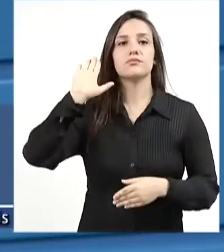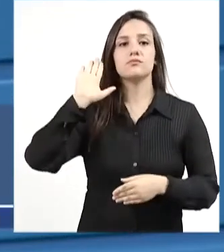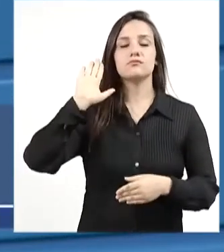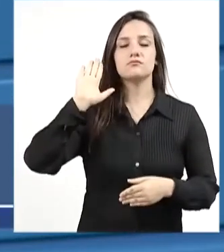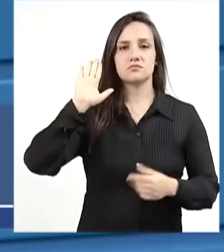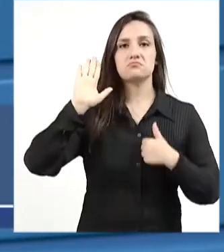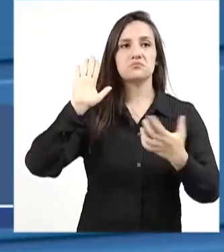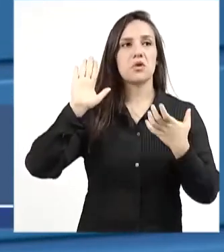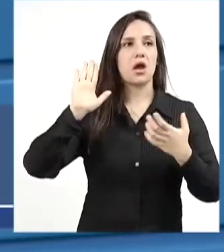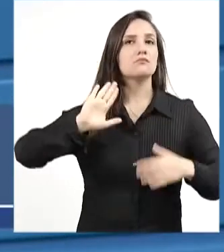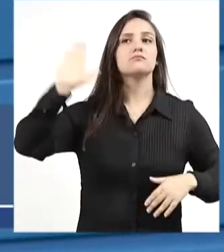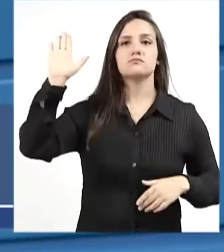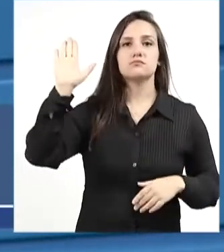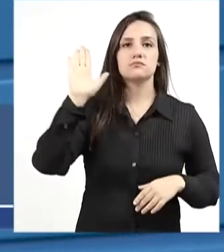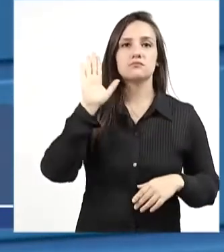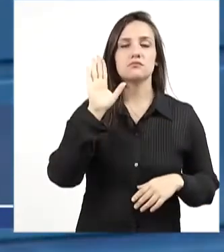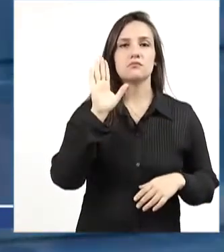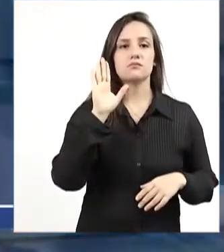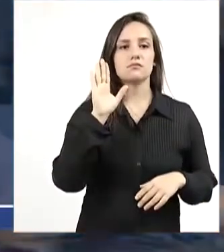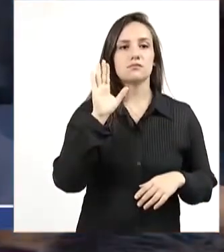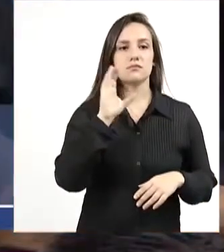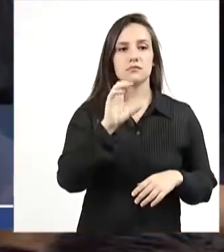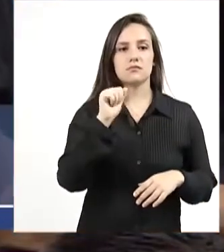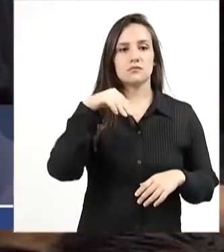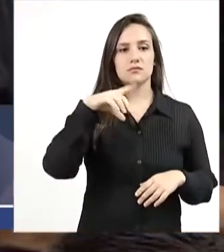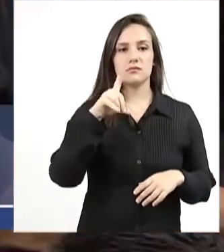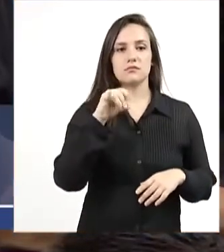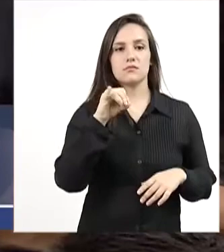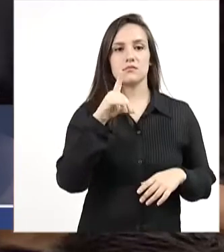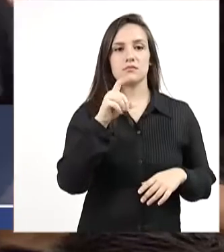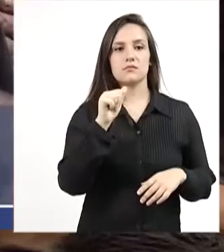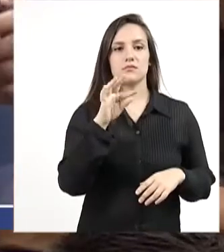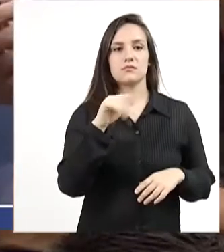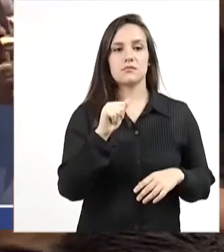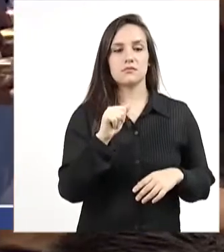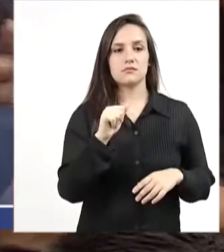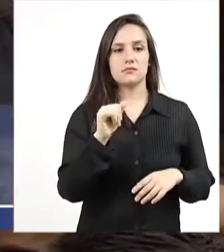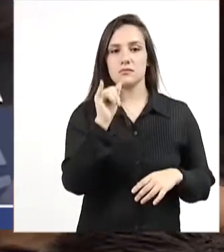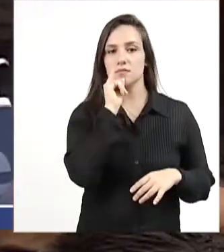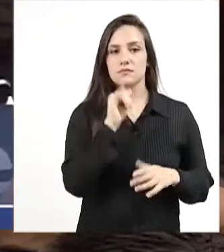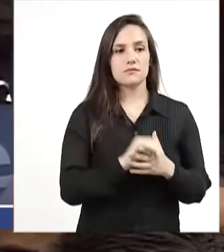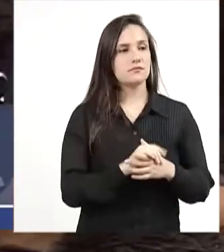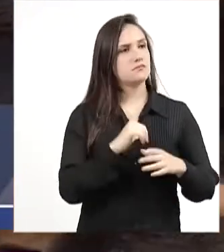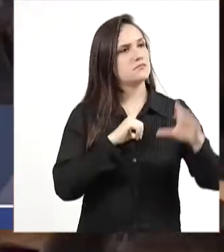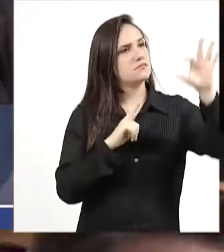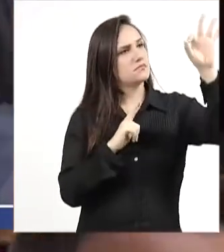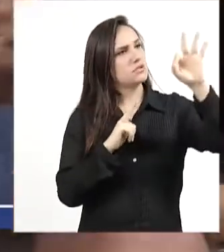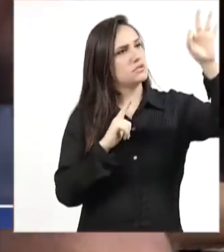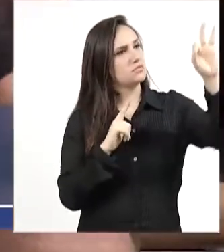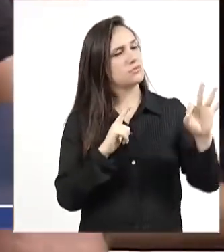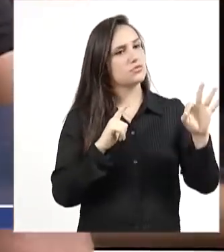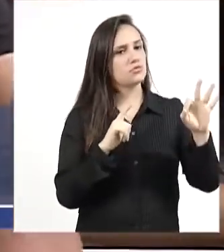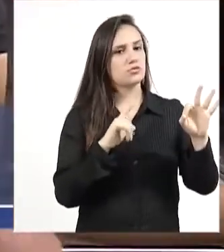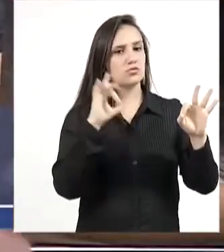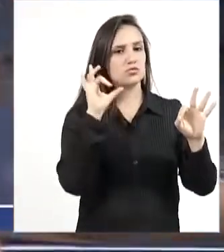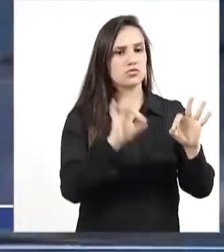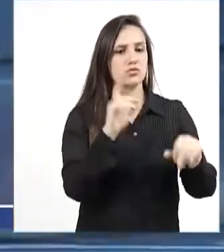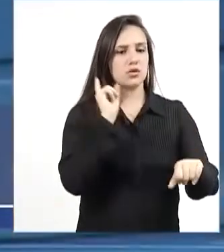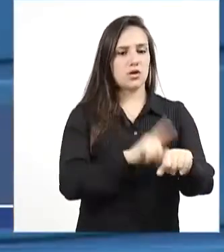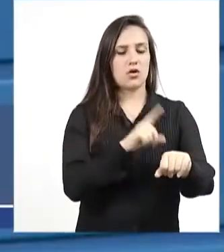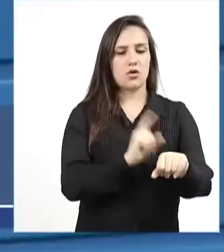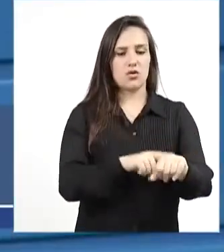o percentual, a representatividade no parlamento. No lugar de você ter aquele percentual lá na composição da